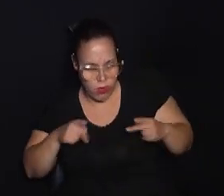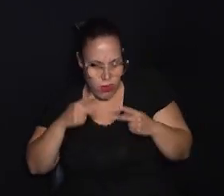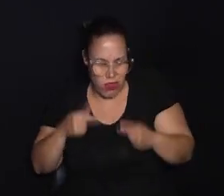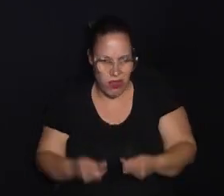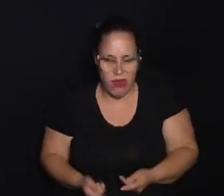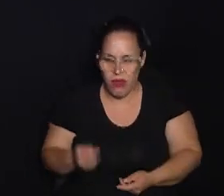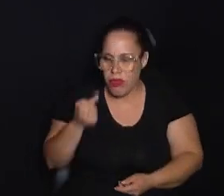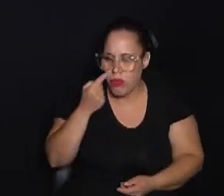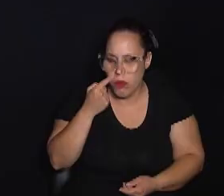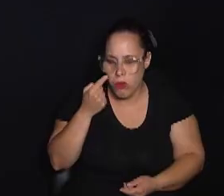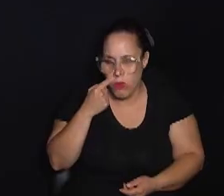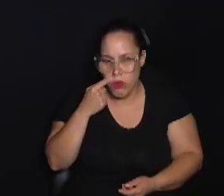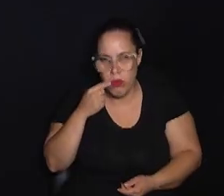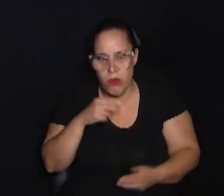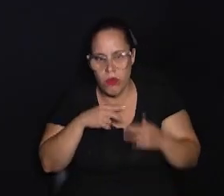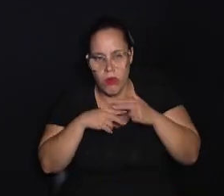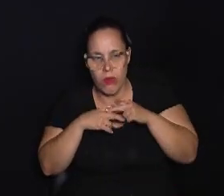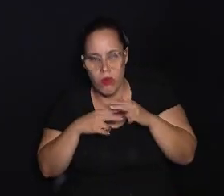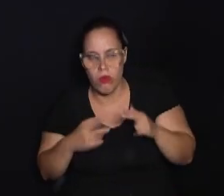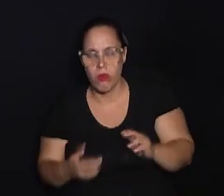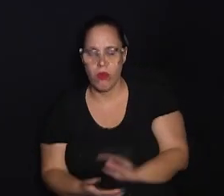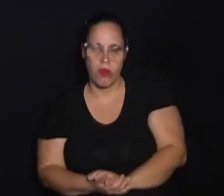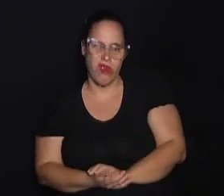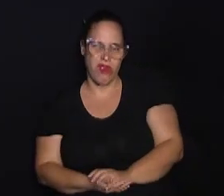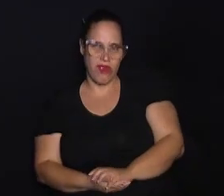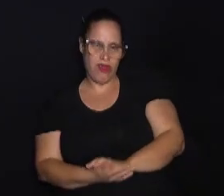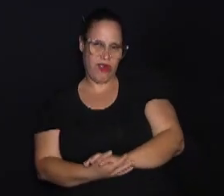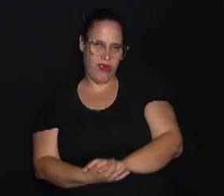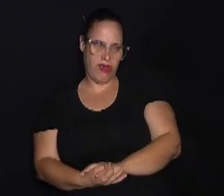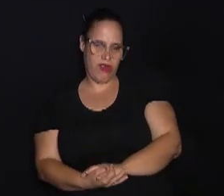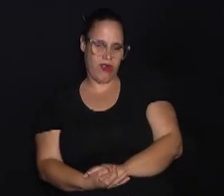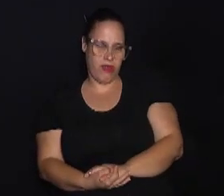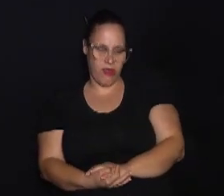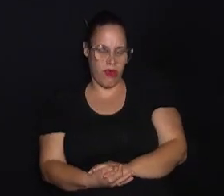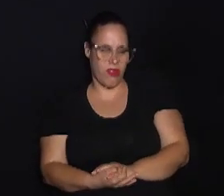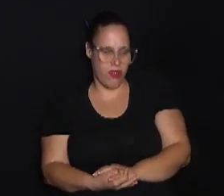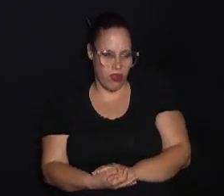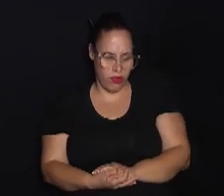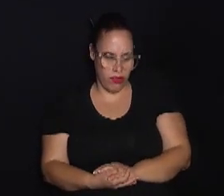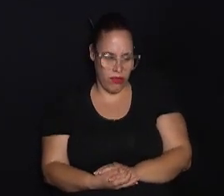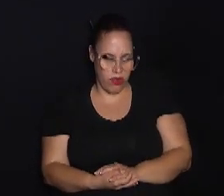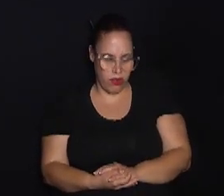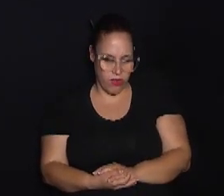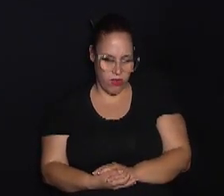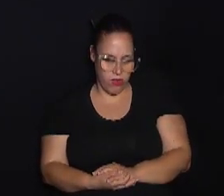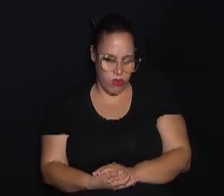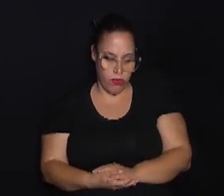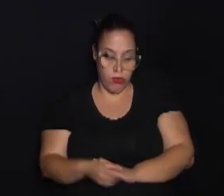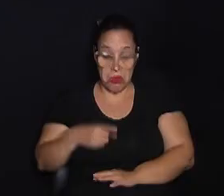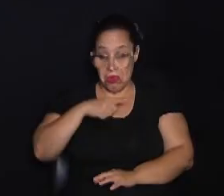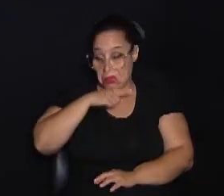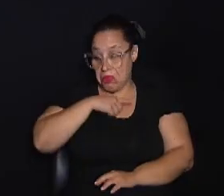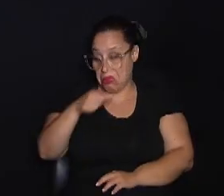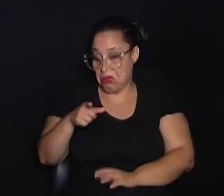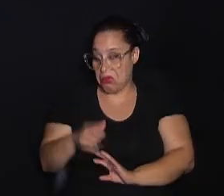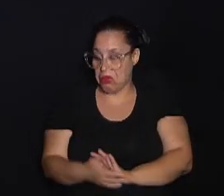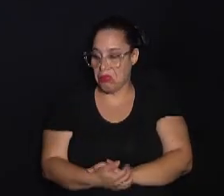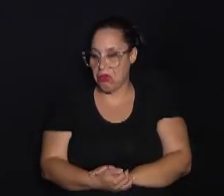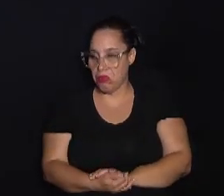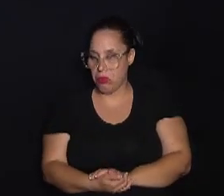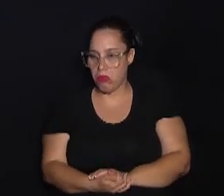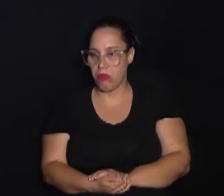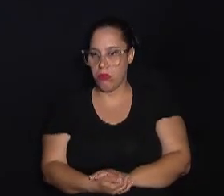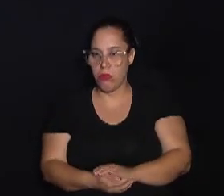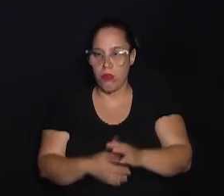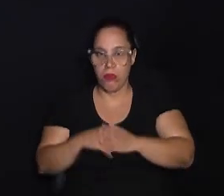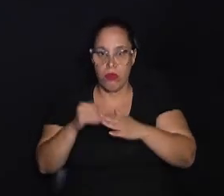olhar para o animal de forma menos hostil, né? Garantir que ele tenha ali um